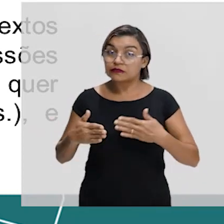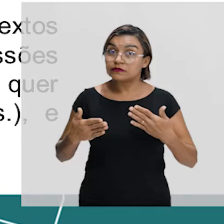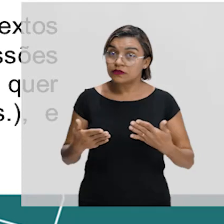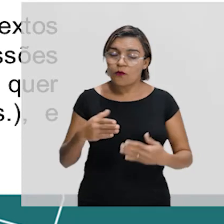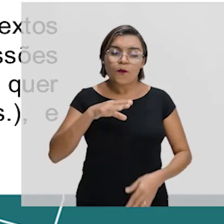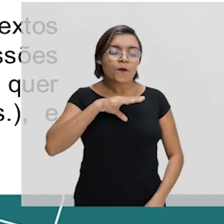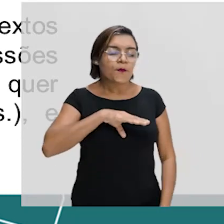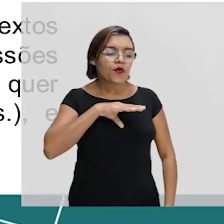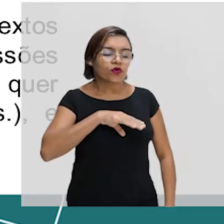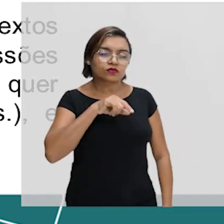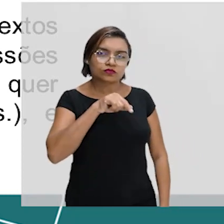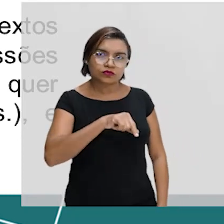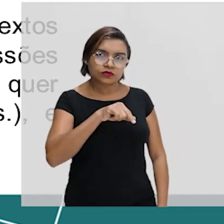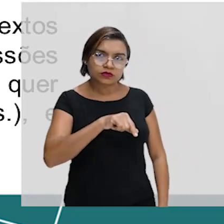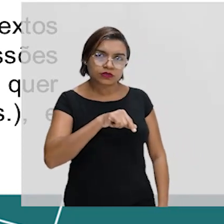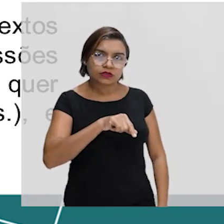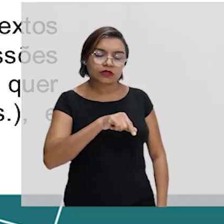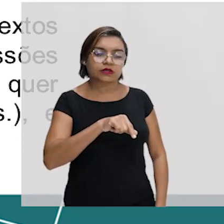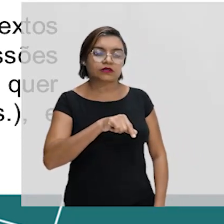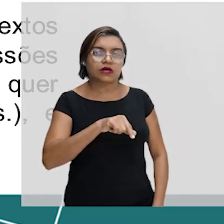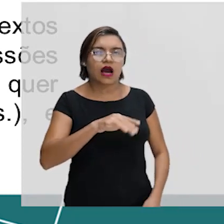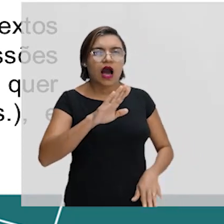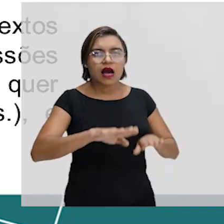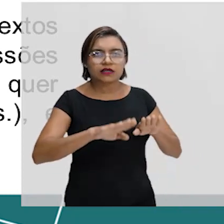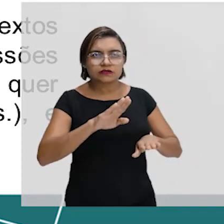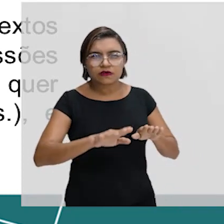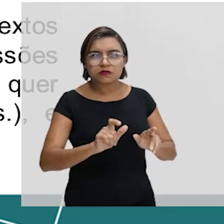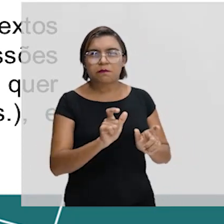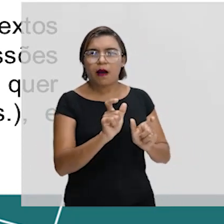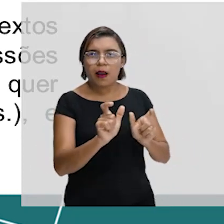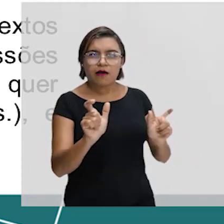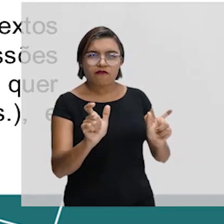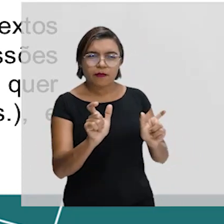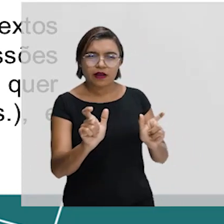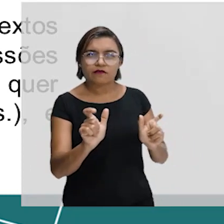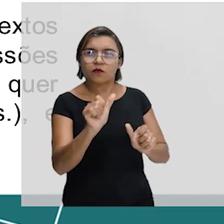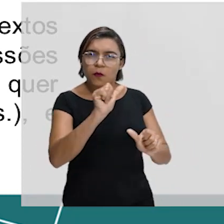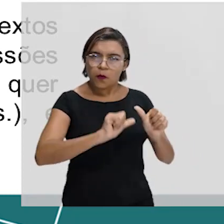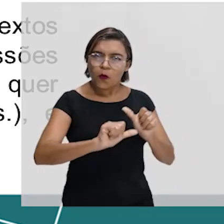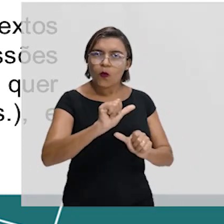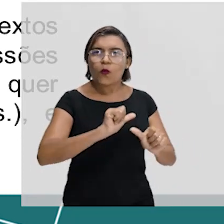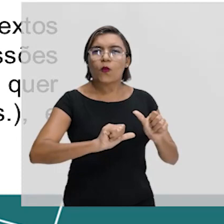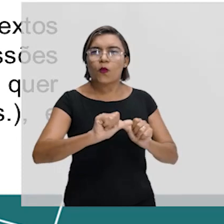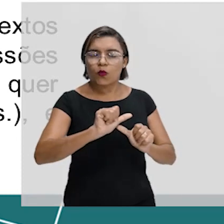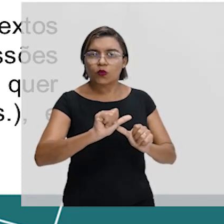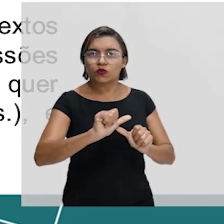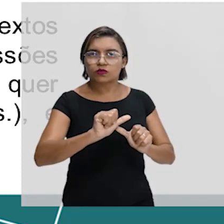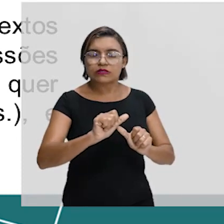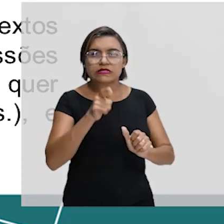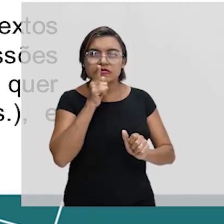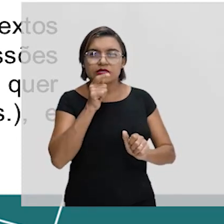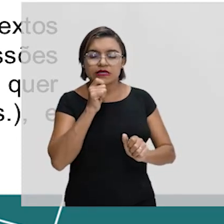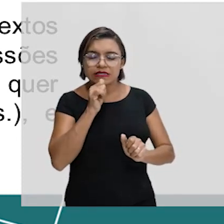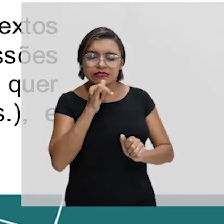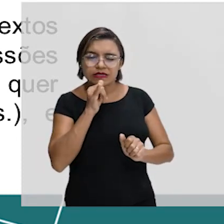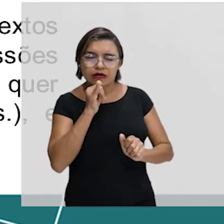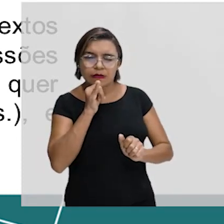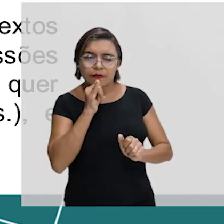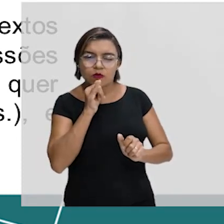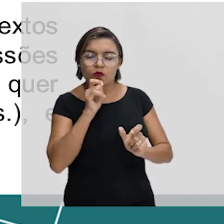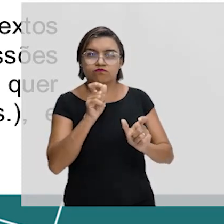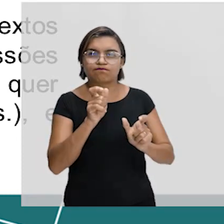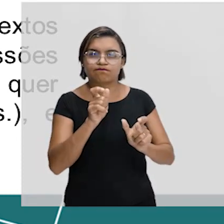língua portuguesa caem em desuso, como a reforma ortográfica, que deixou para